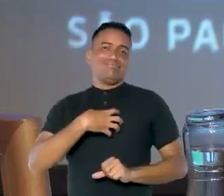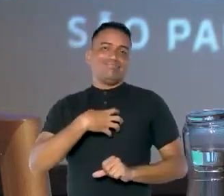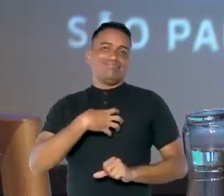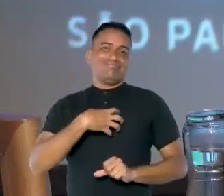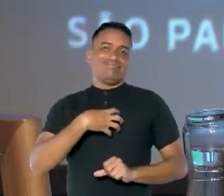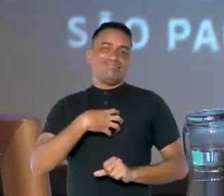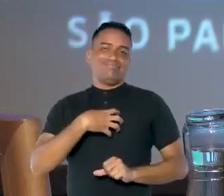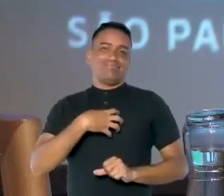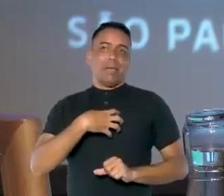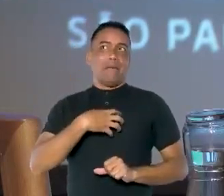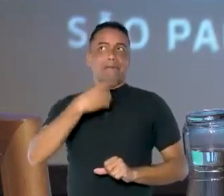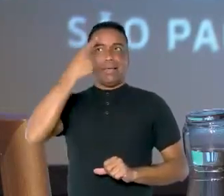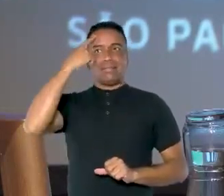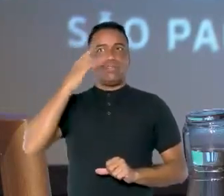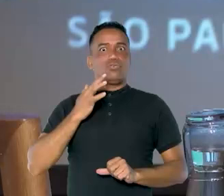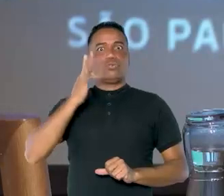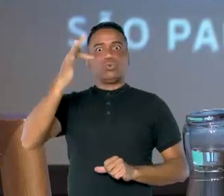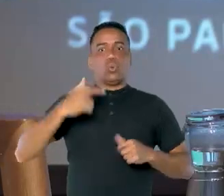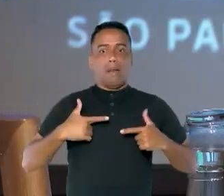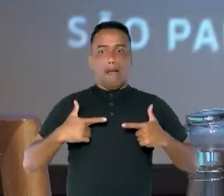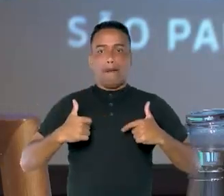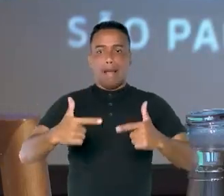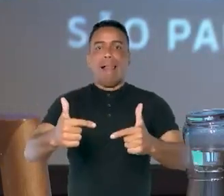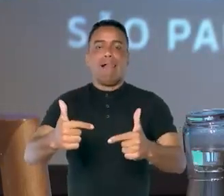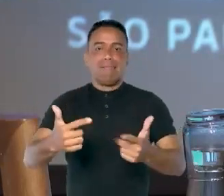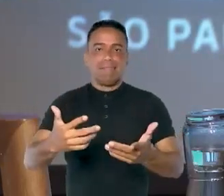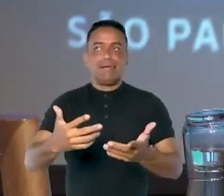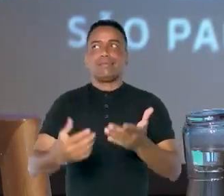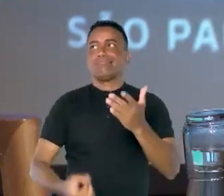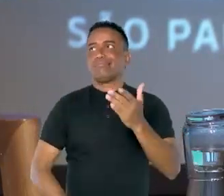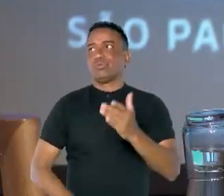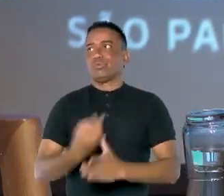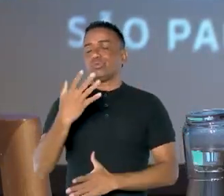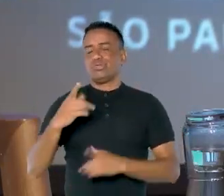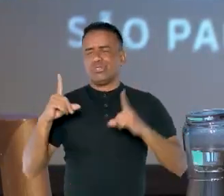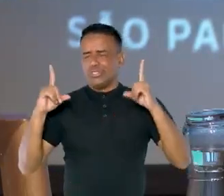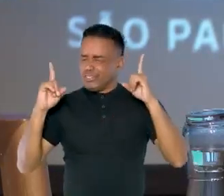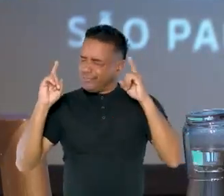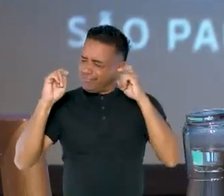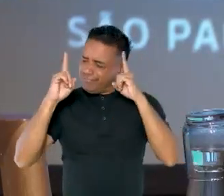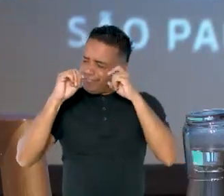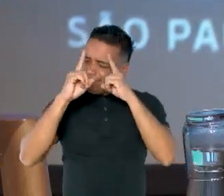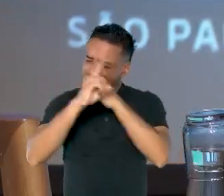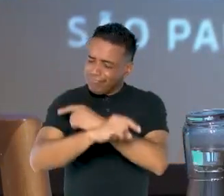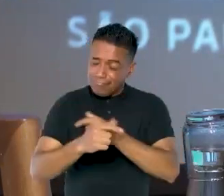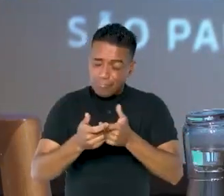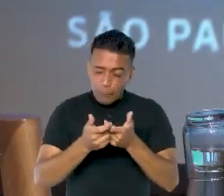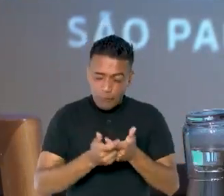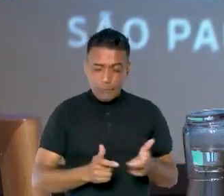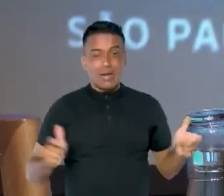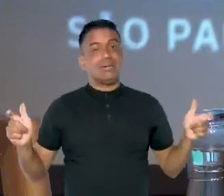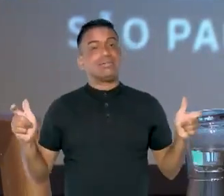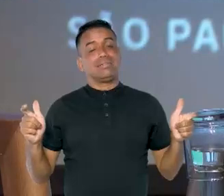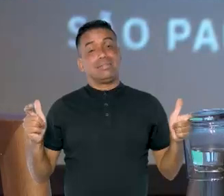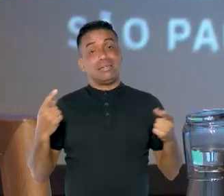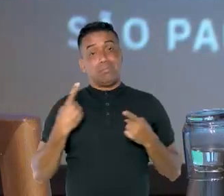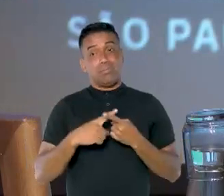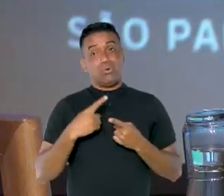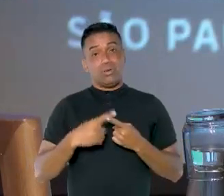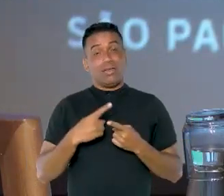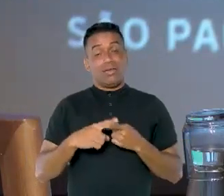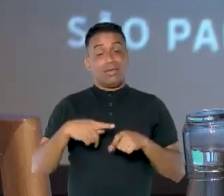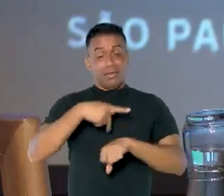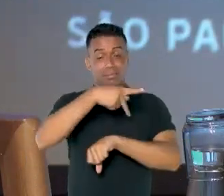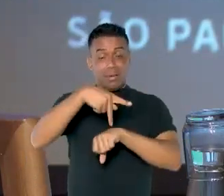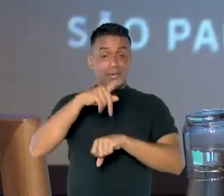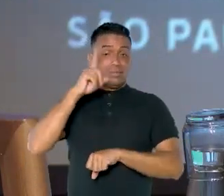Isso traz muitas dificuldades. Não é? Traz dificuldades porque a retirada dos